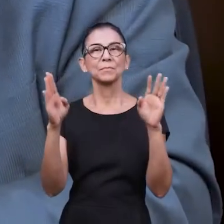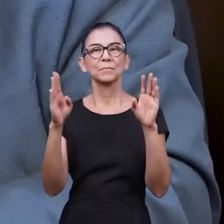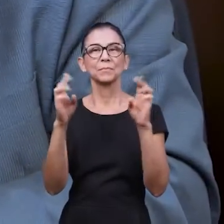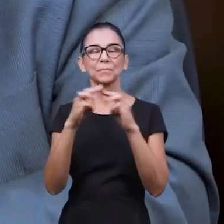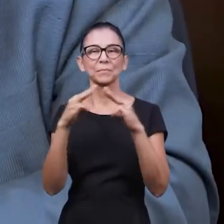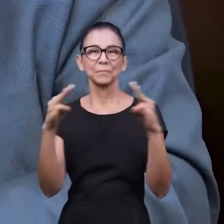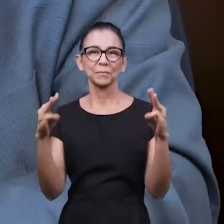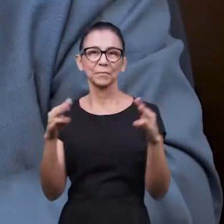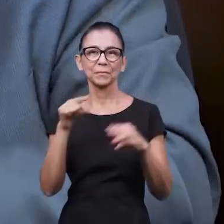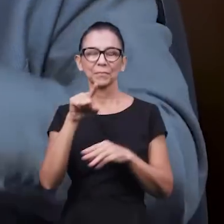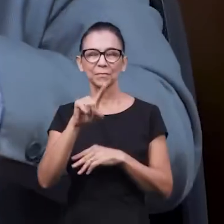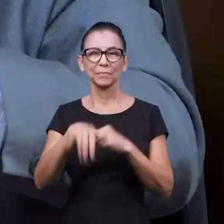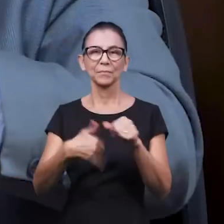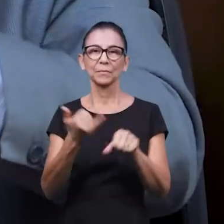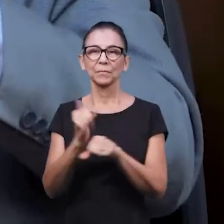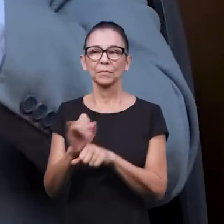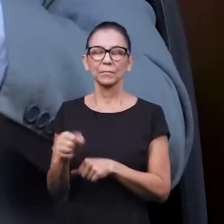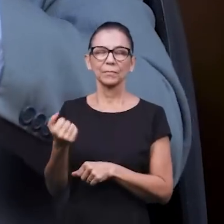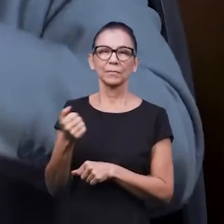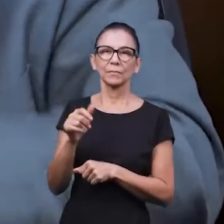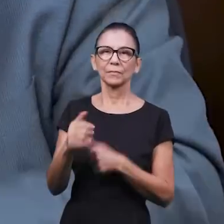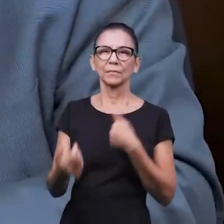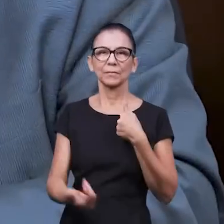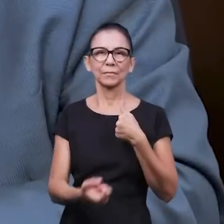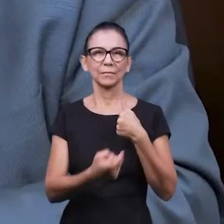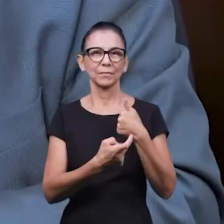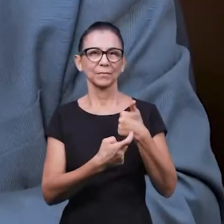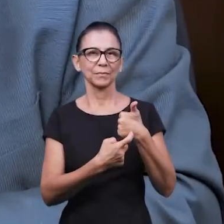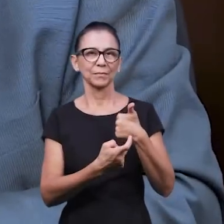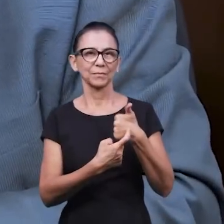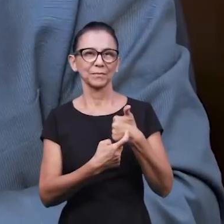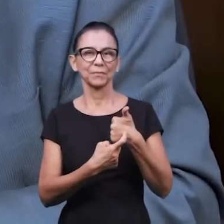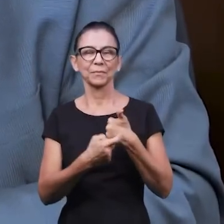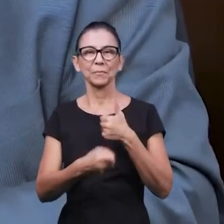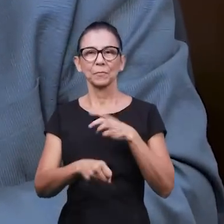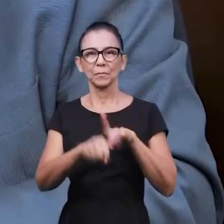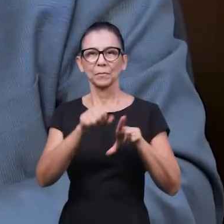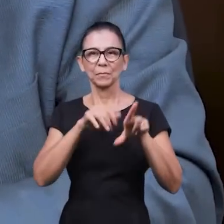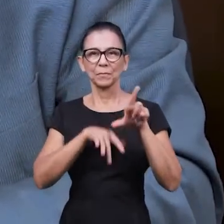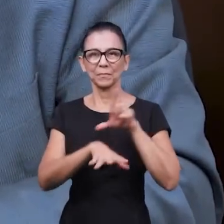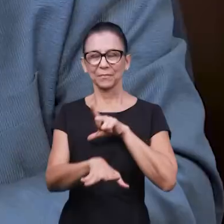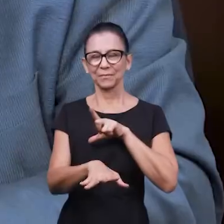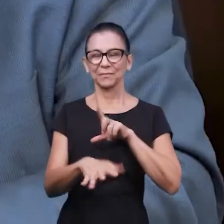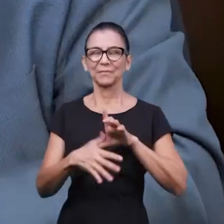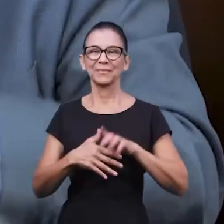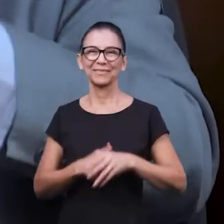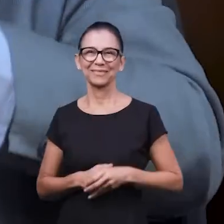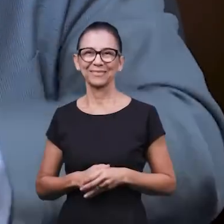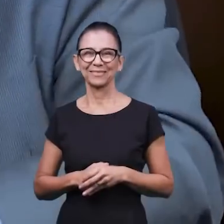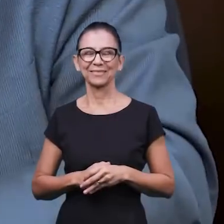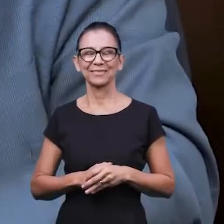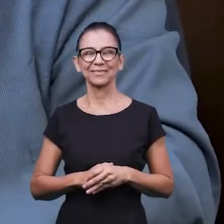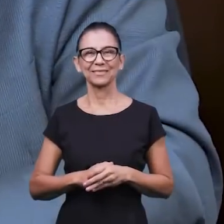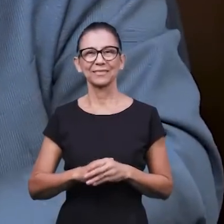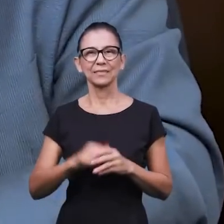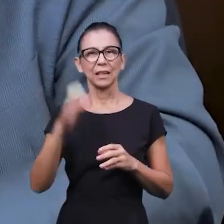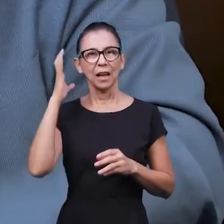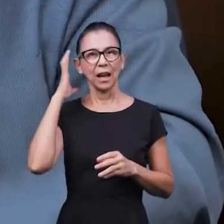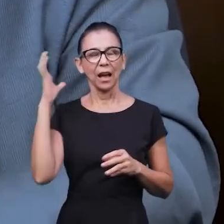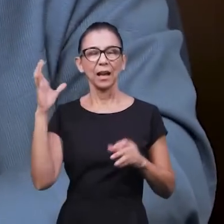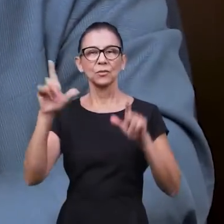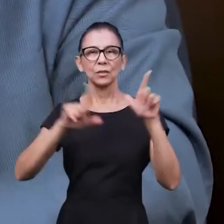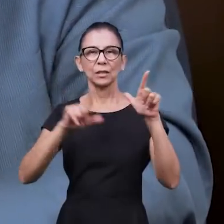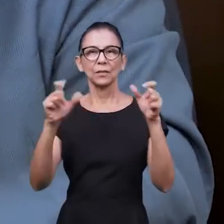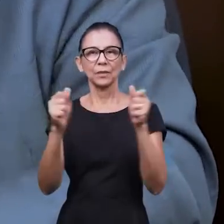Igreja Cristã Maranata no YouTube. Você aproveita, vai lá e curte, compartilha esse conteúdo, porque ele é muito importante, tá bom? Deus abençoe a todos.